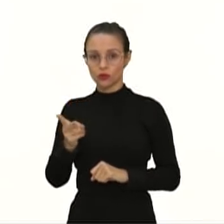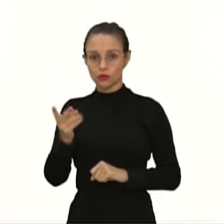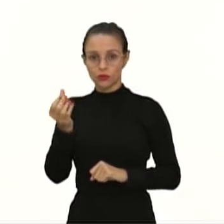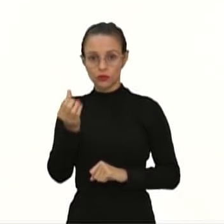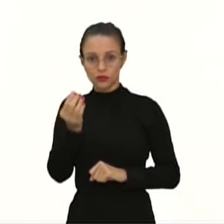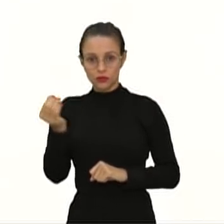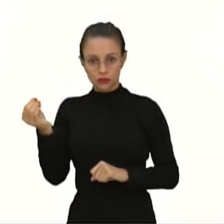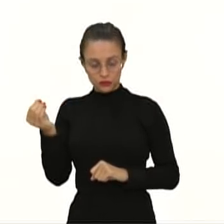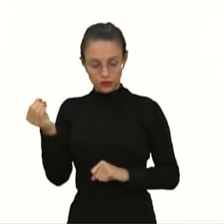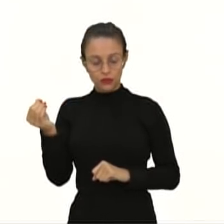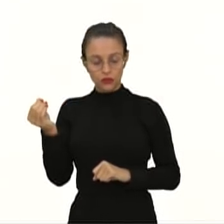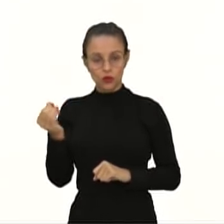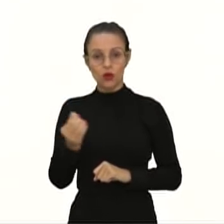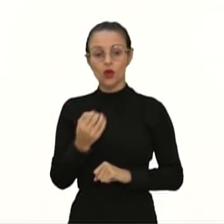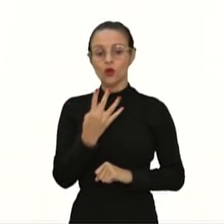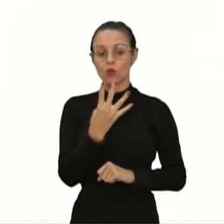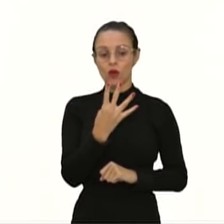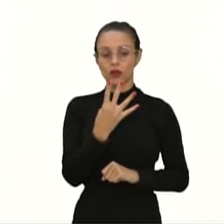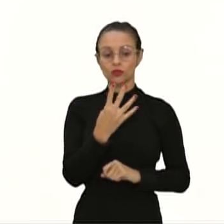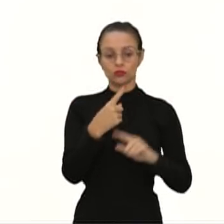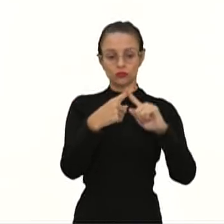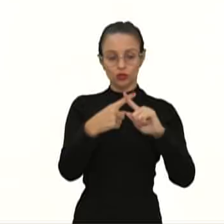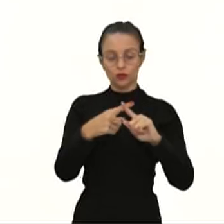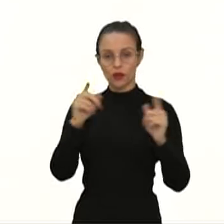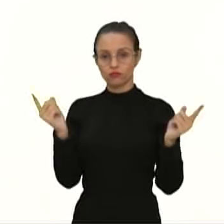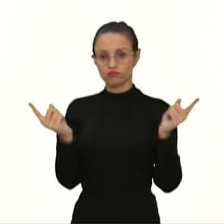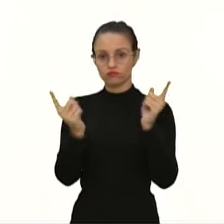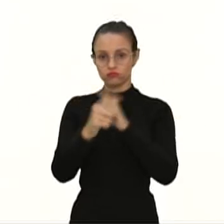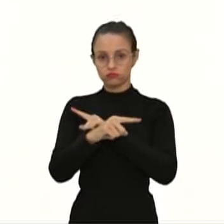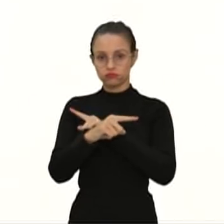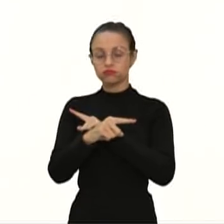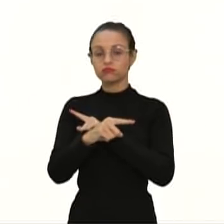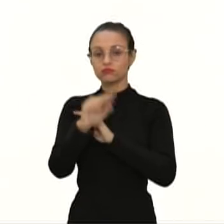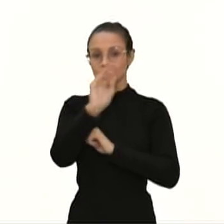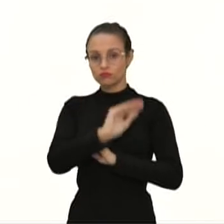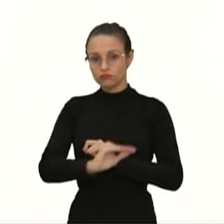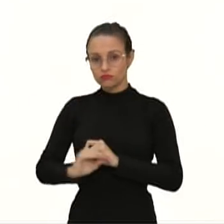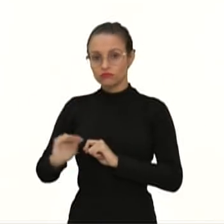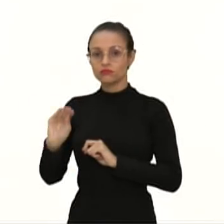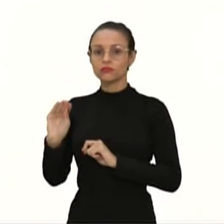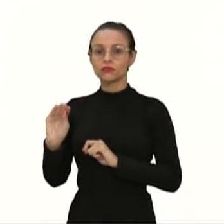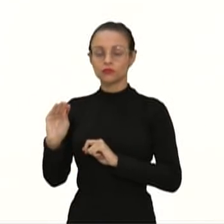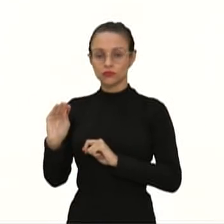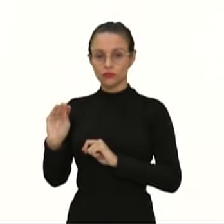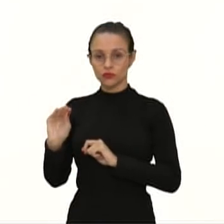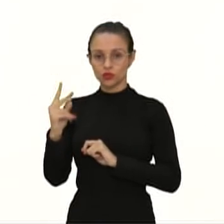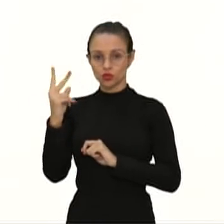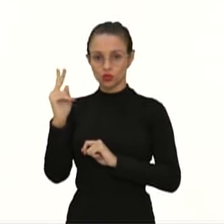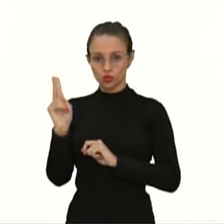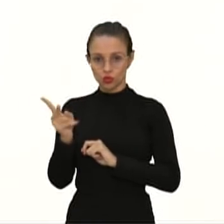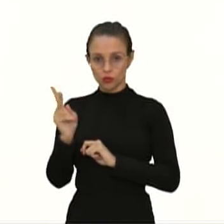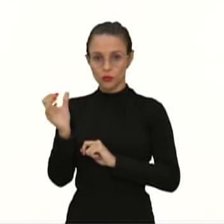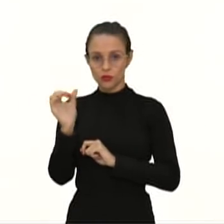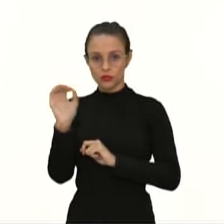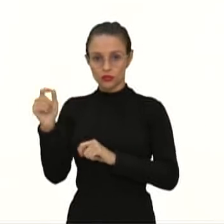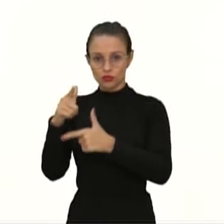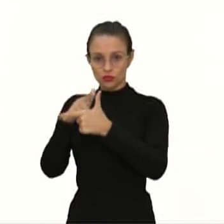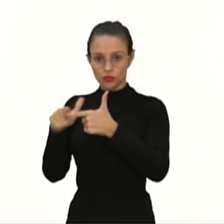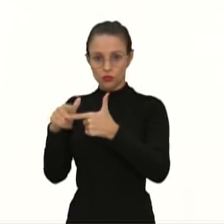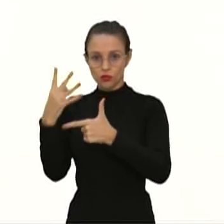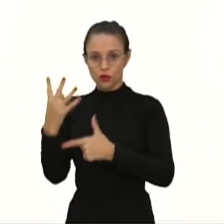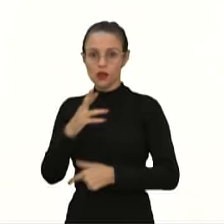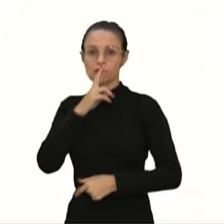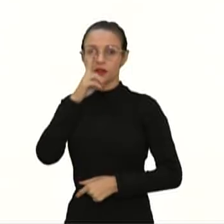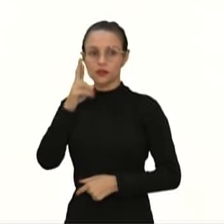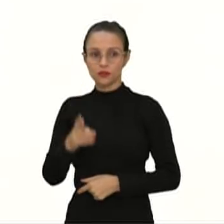2.600. O 4 está multiplicando, vou inverter a operação, 2.600 divididos por 4 vai dar